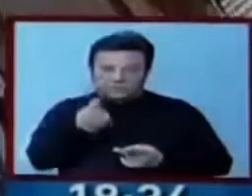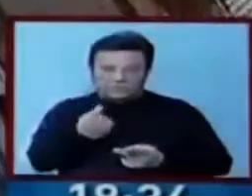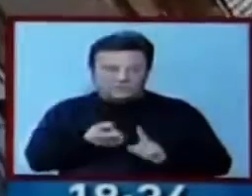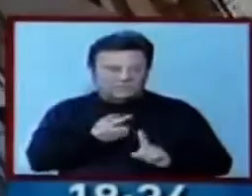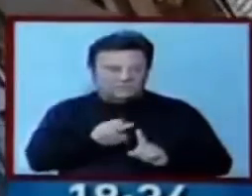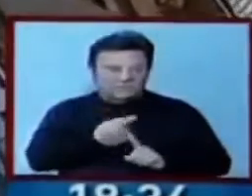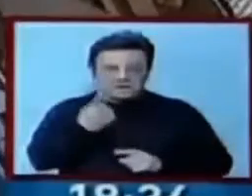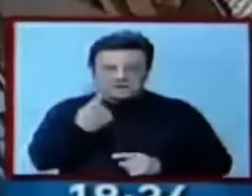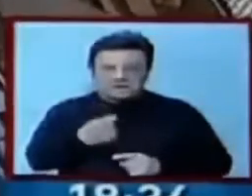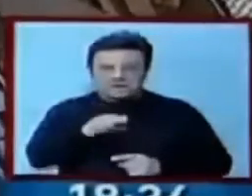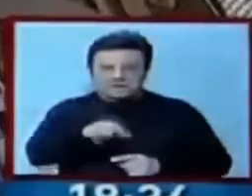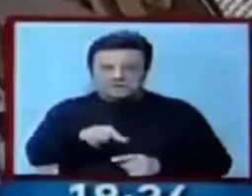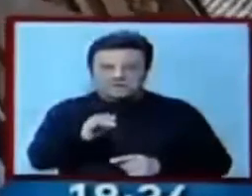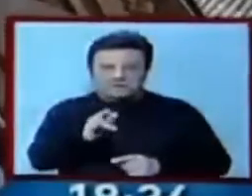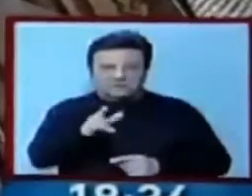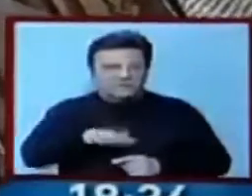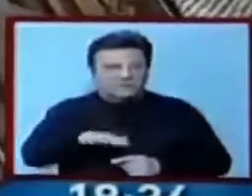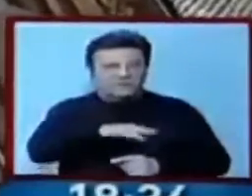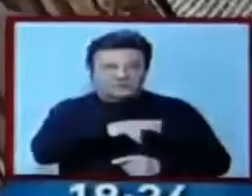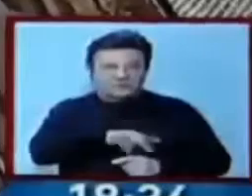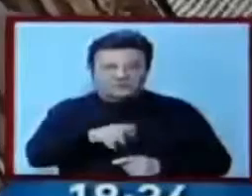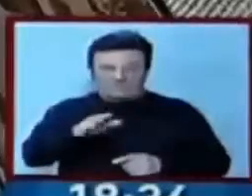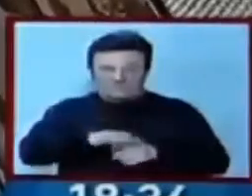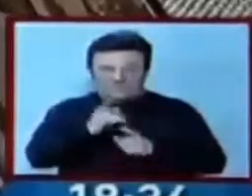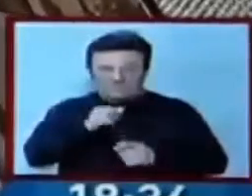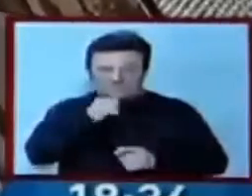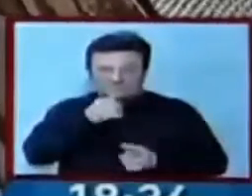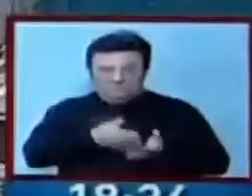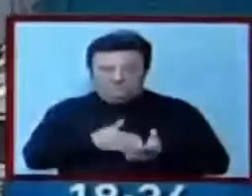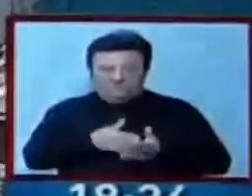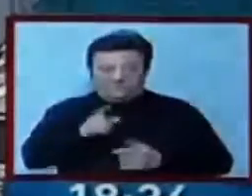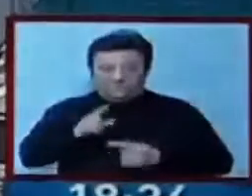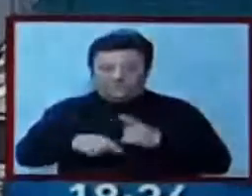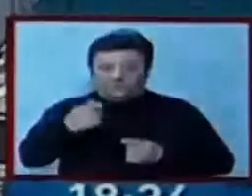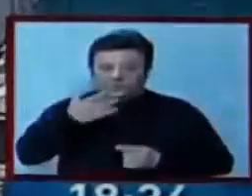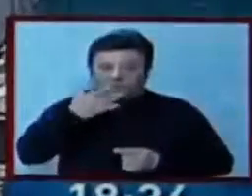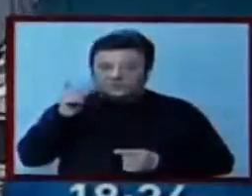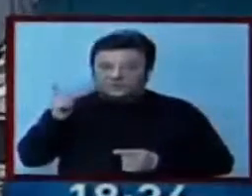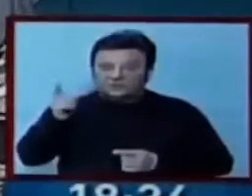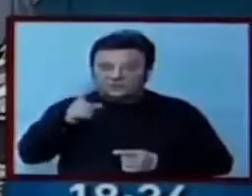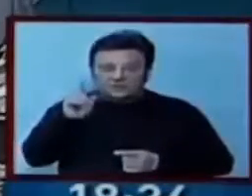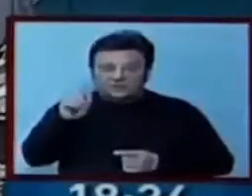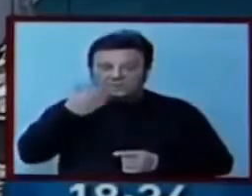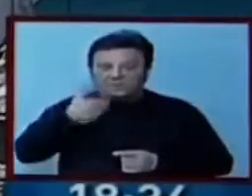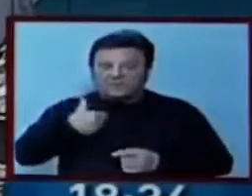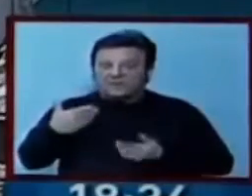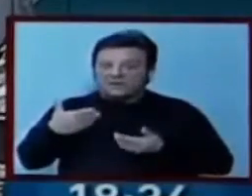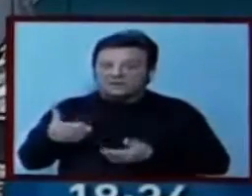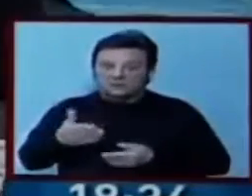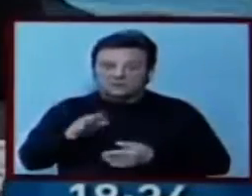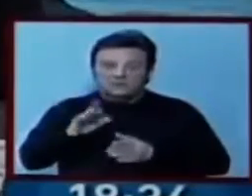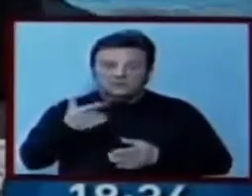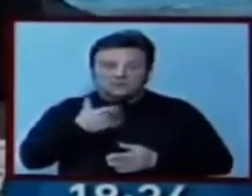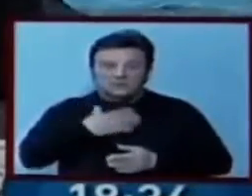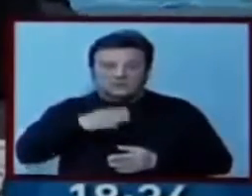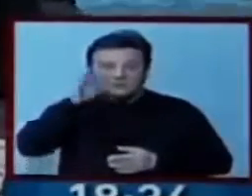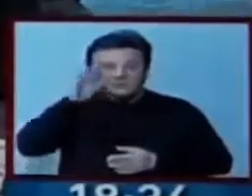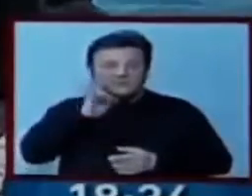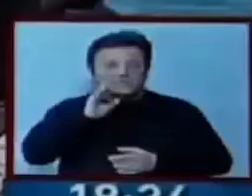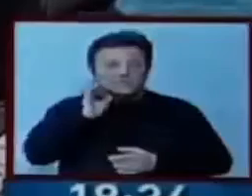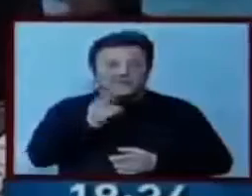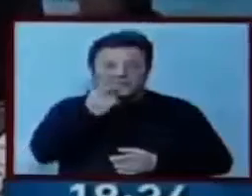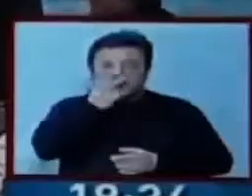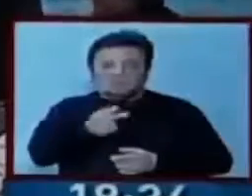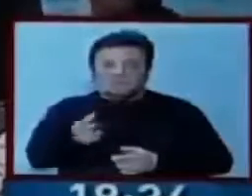feira, cada lugar do sul do país e é por isso frequente que outros estrangeiros lhe peçam ajuda quando se trata de saber o que vale a